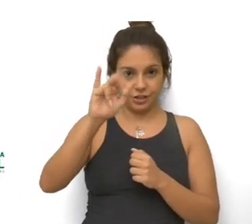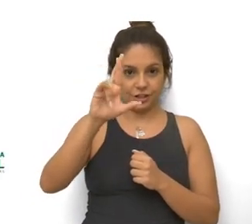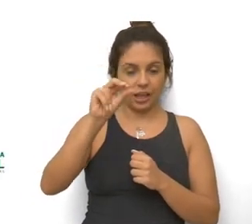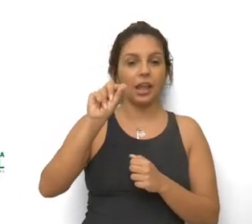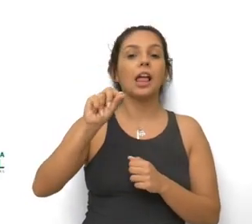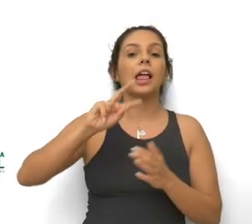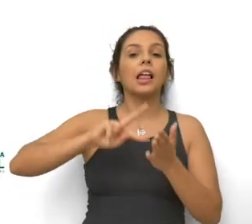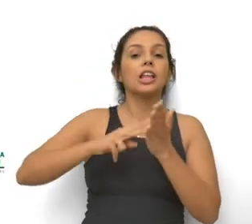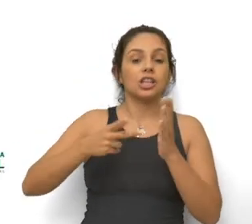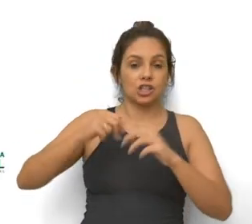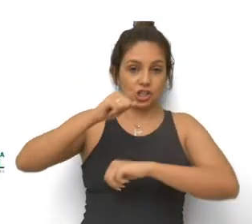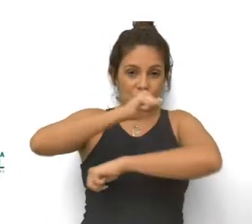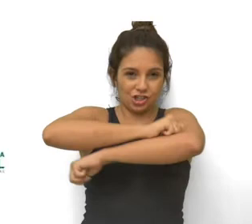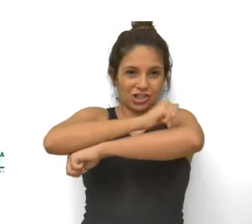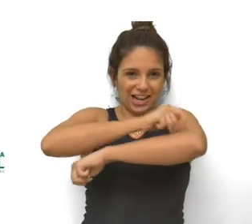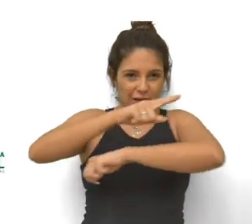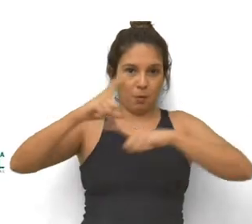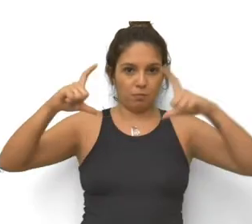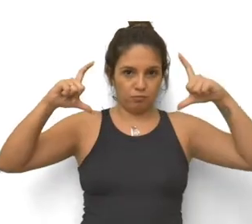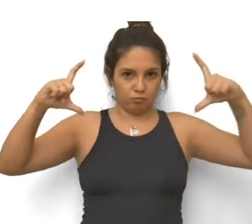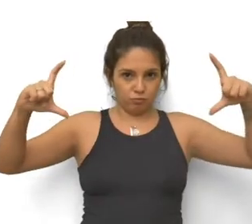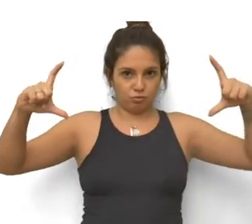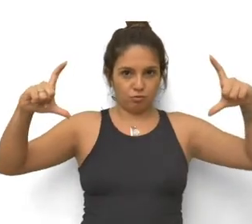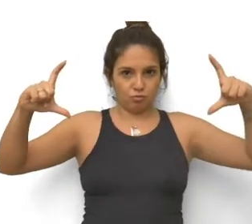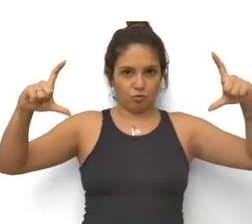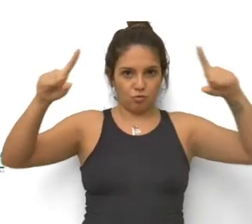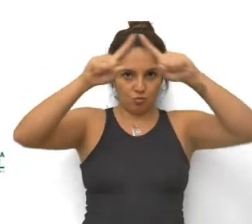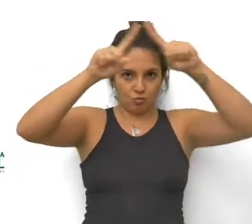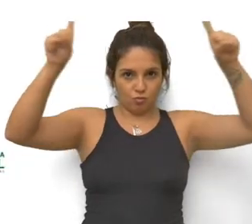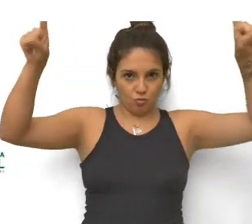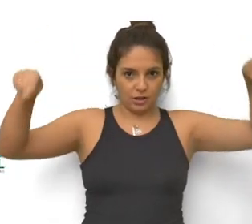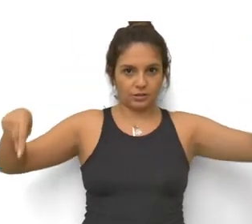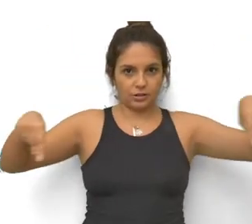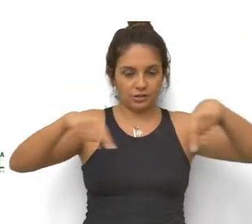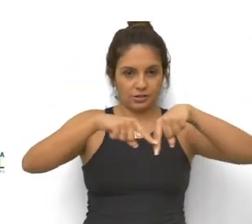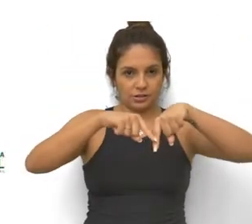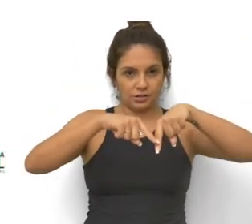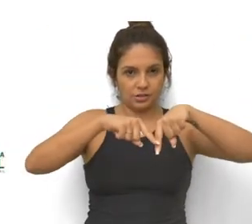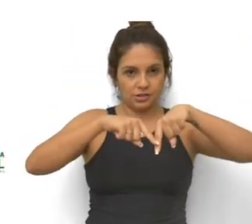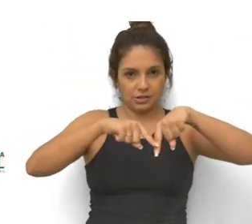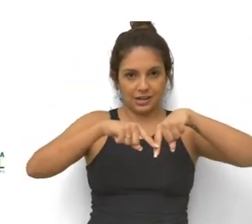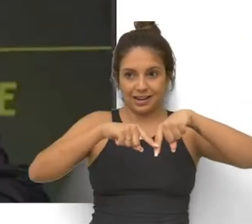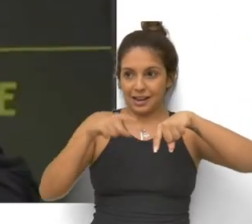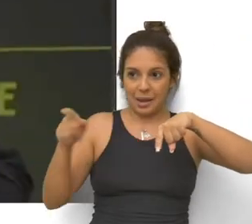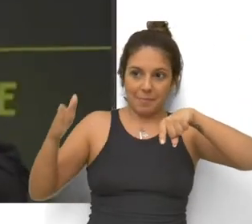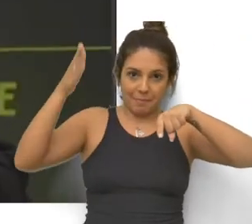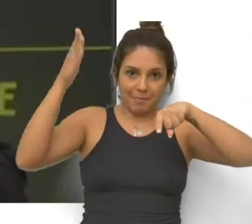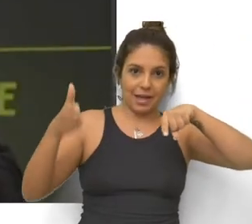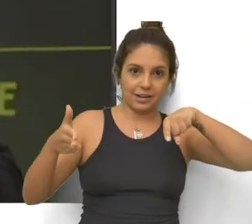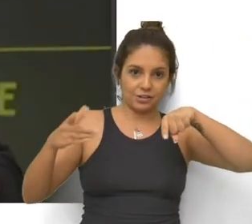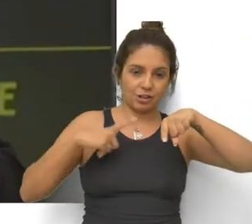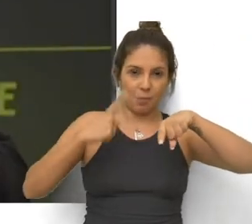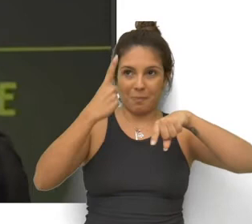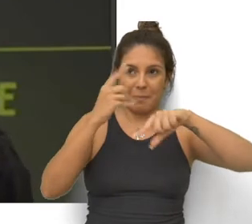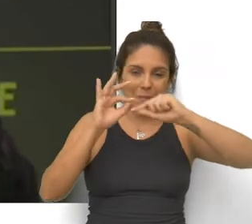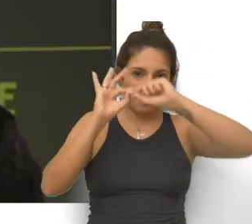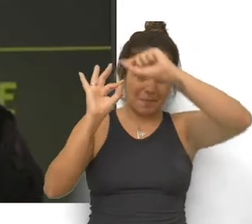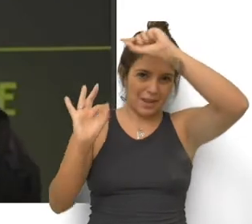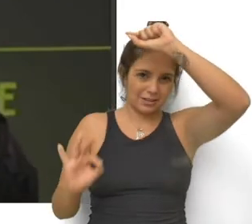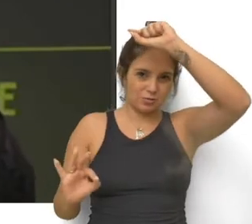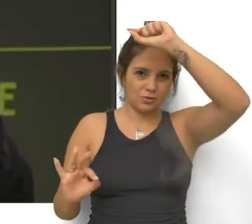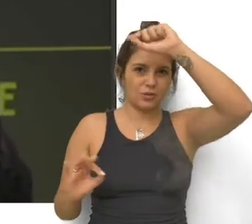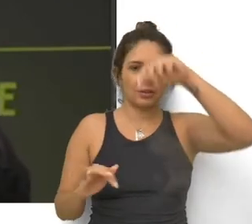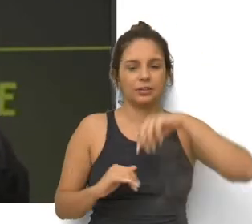seguinte: a janela não é janela, é um buraco. Imagina um quadrado assim, só que a parede tem o quê? 1 metro? Sei,